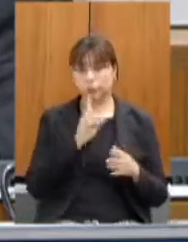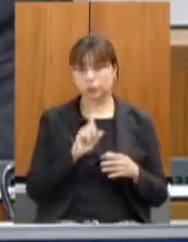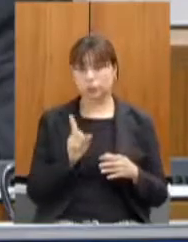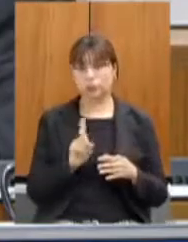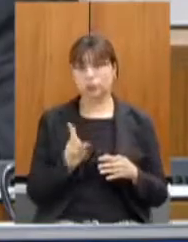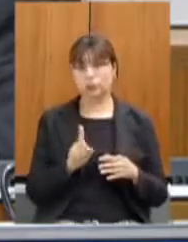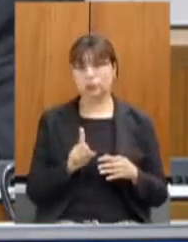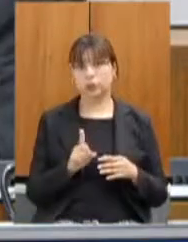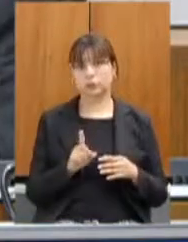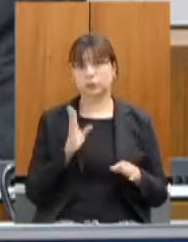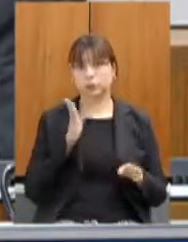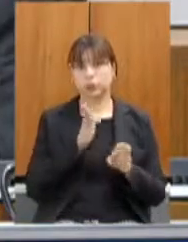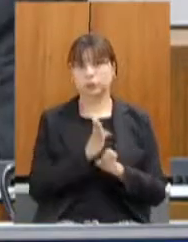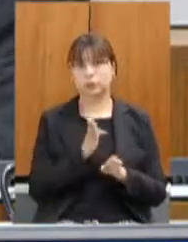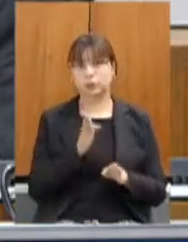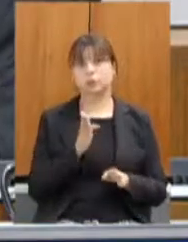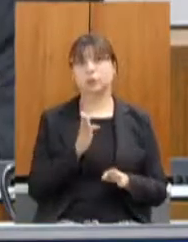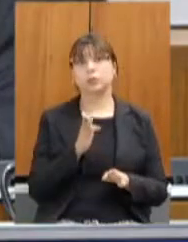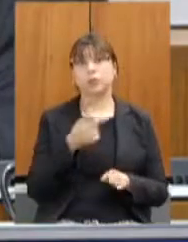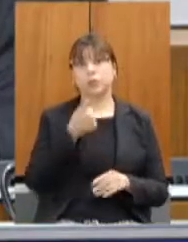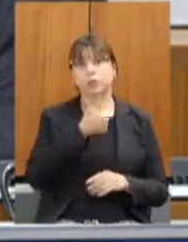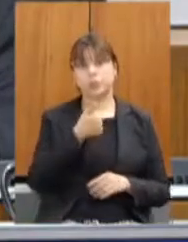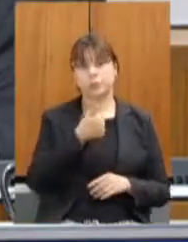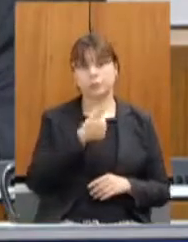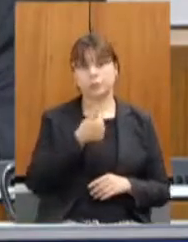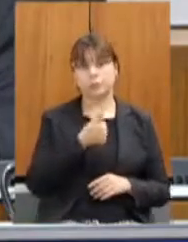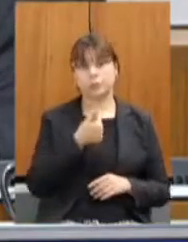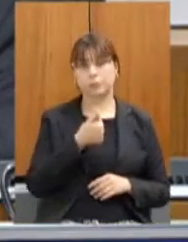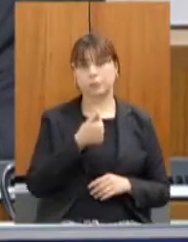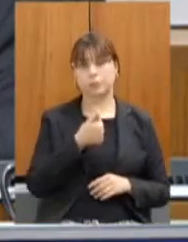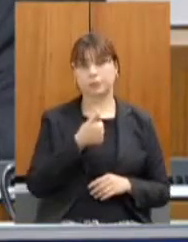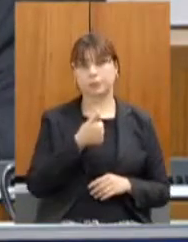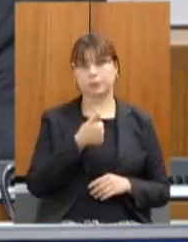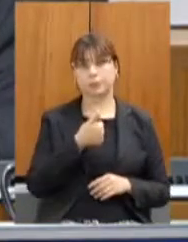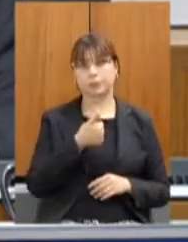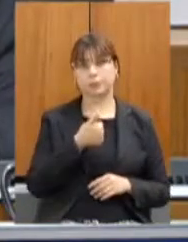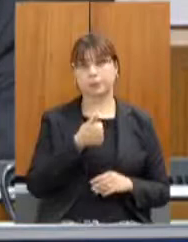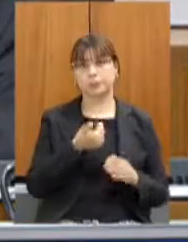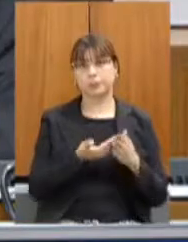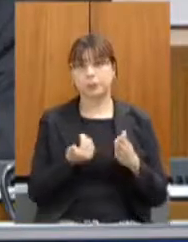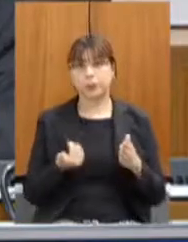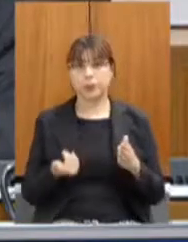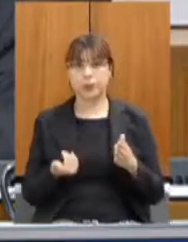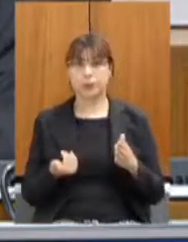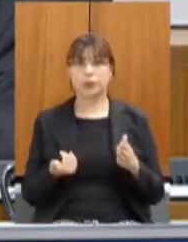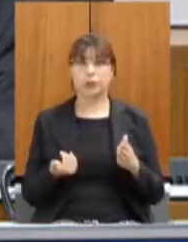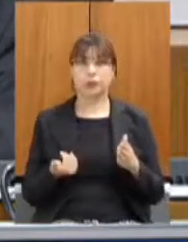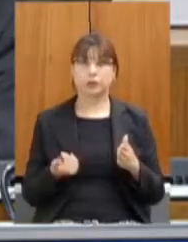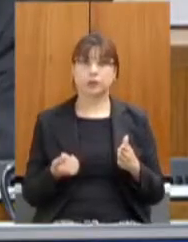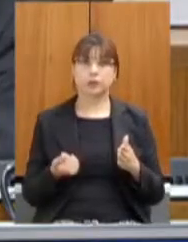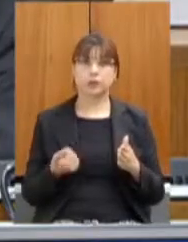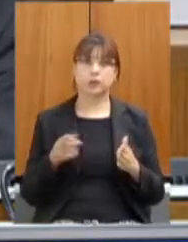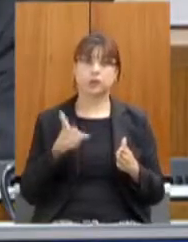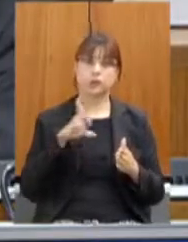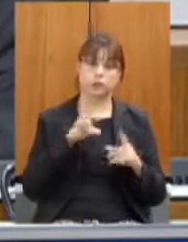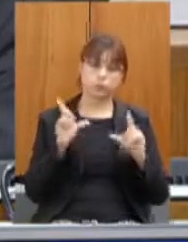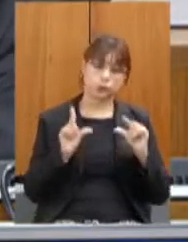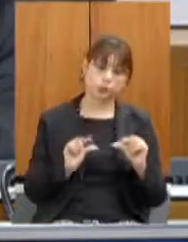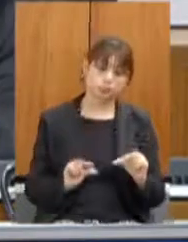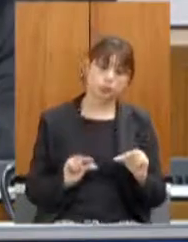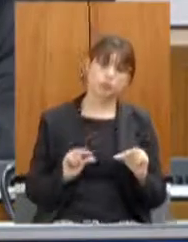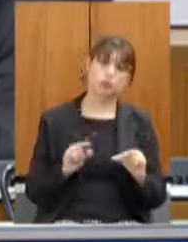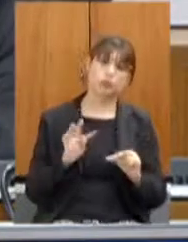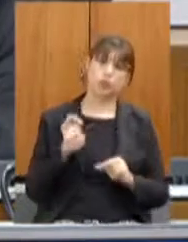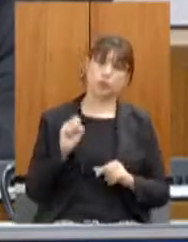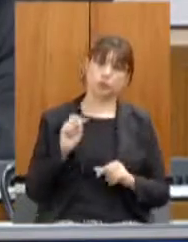de fazer a identificação na primeira reação na primeira reação a extração era onde que tinha o desabastecimento no mercado